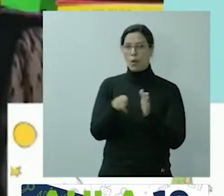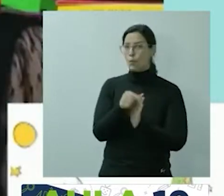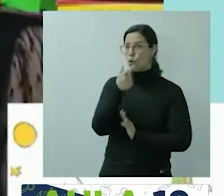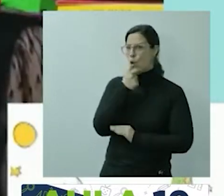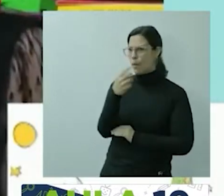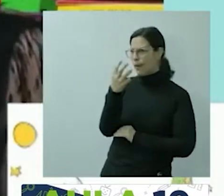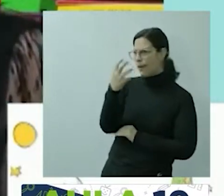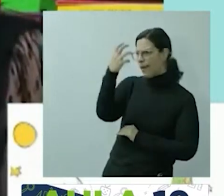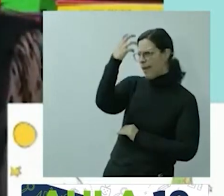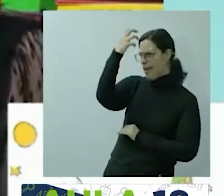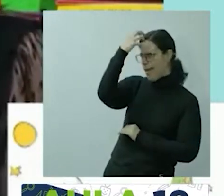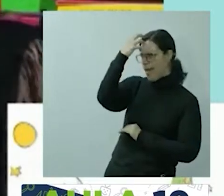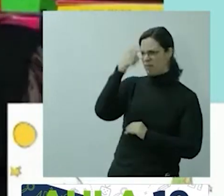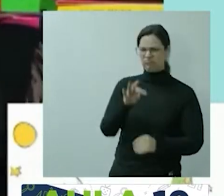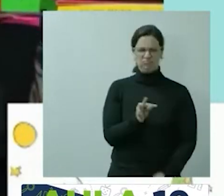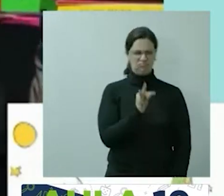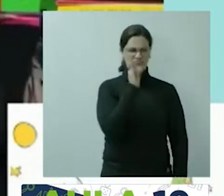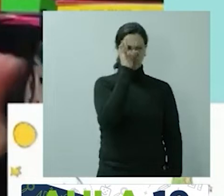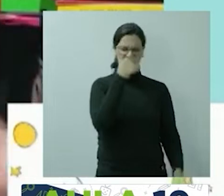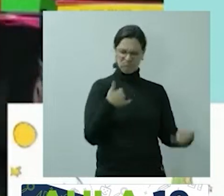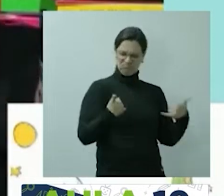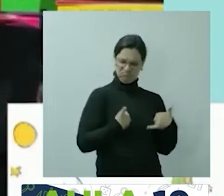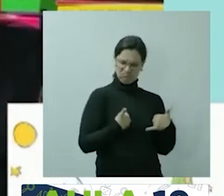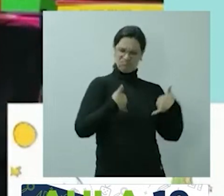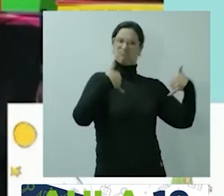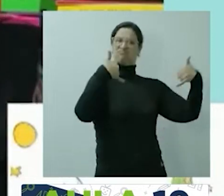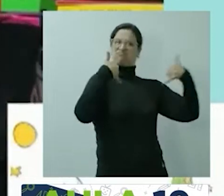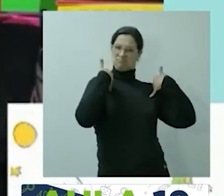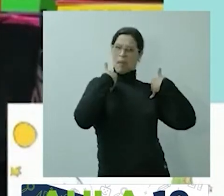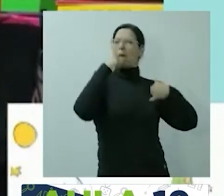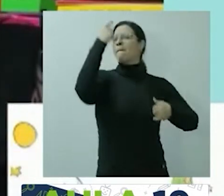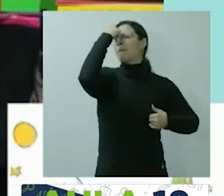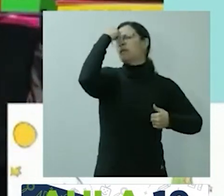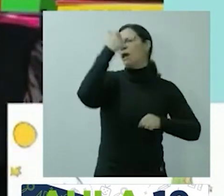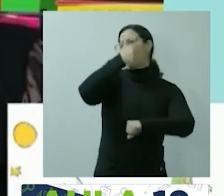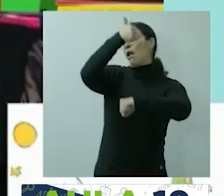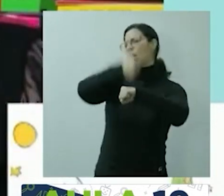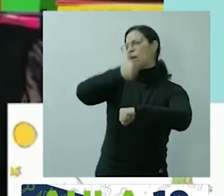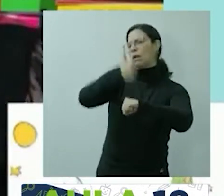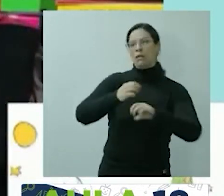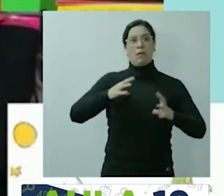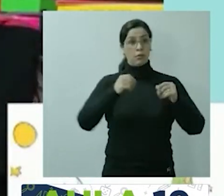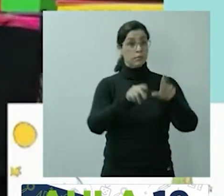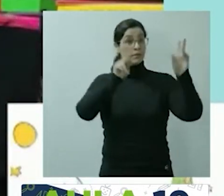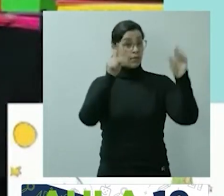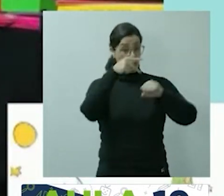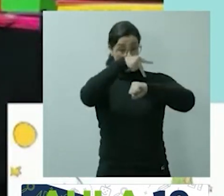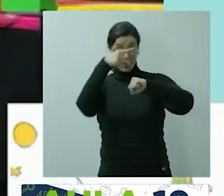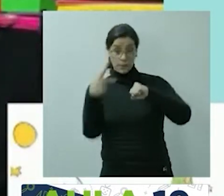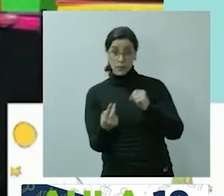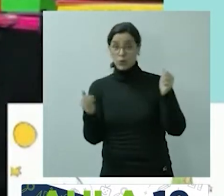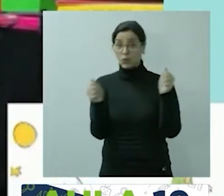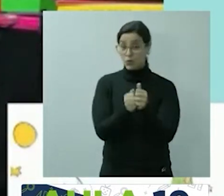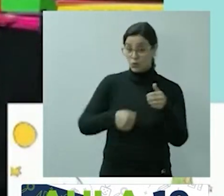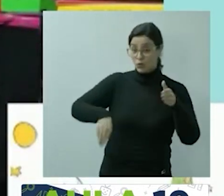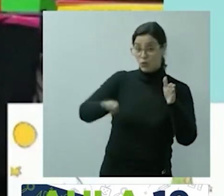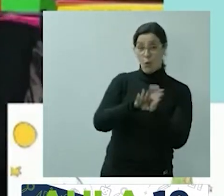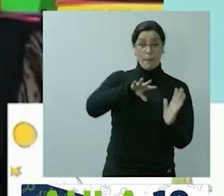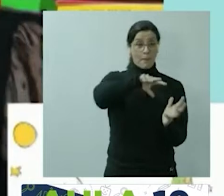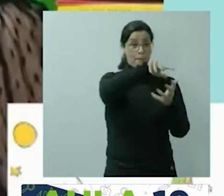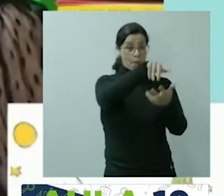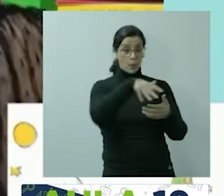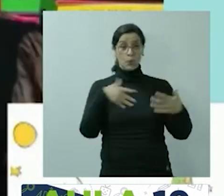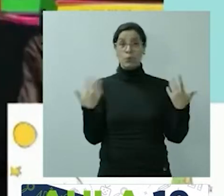rei muito soberbo, que achava que era dono de tudo. O pequeno príncipe, ao chegar neste